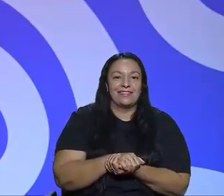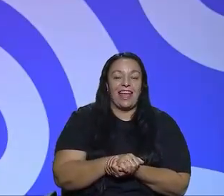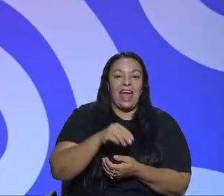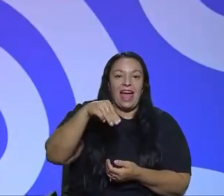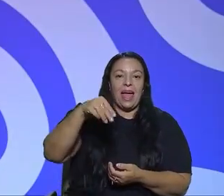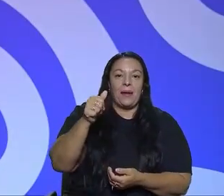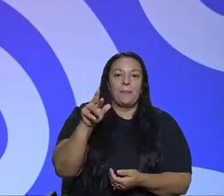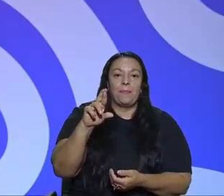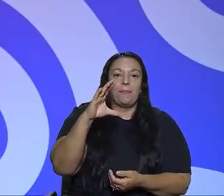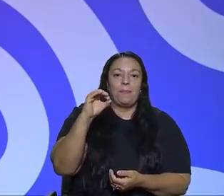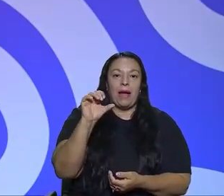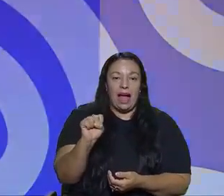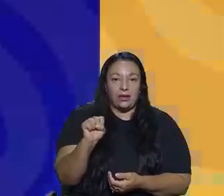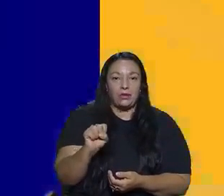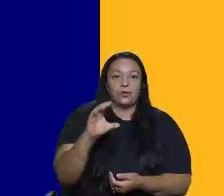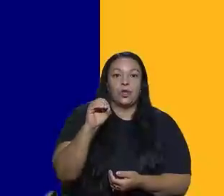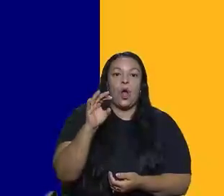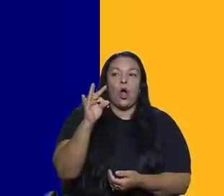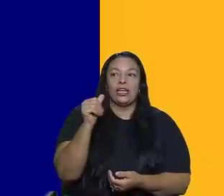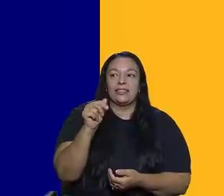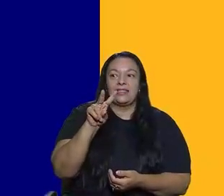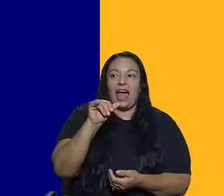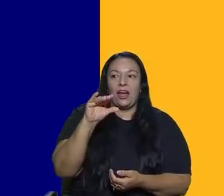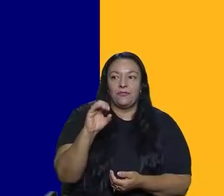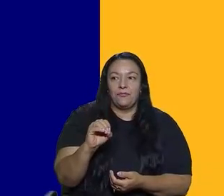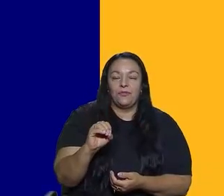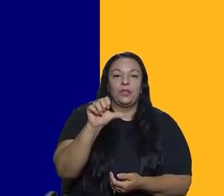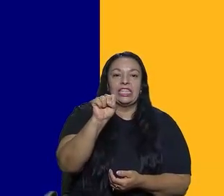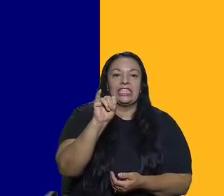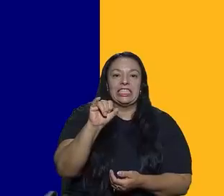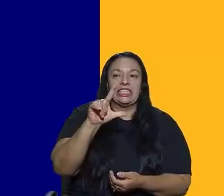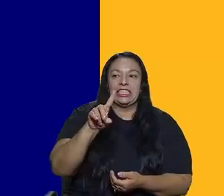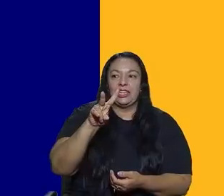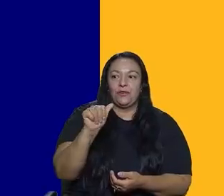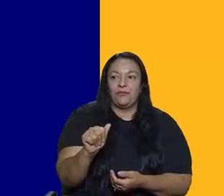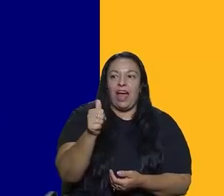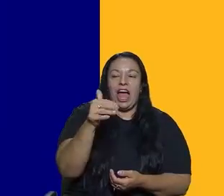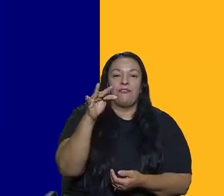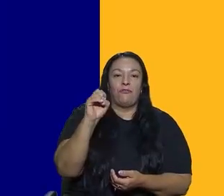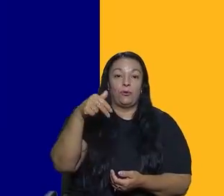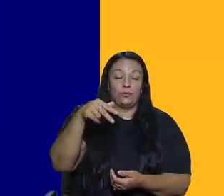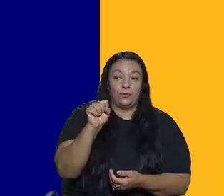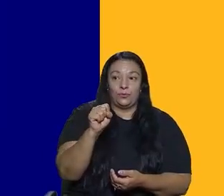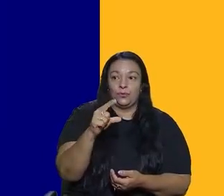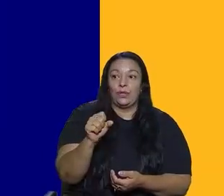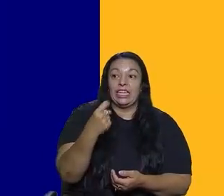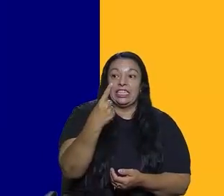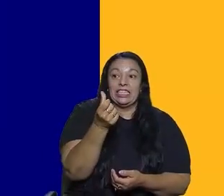Marcos Otávio da Silva Borges Afonso. Ele tem 16 anos.